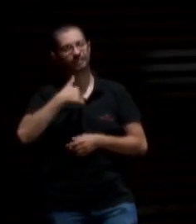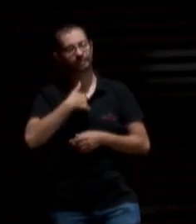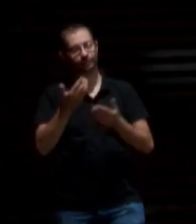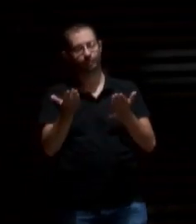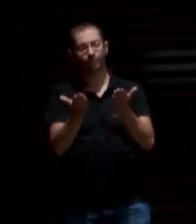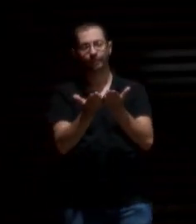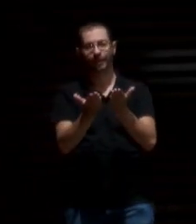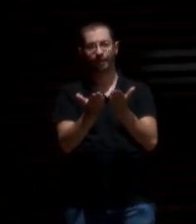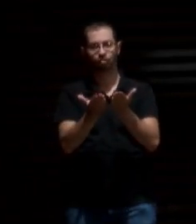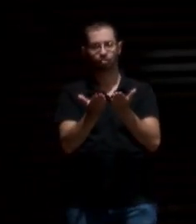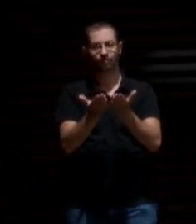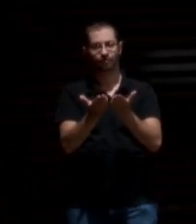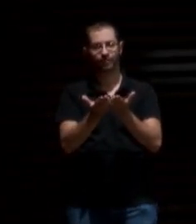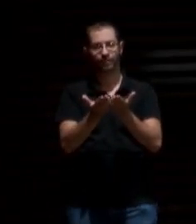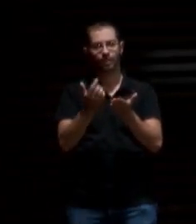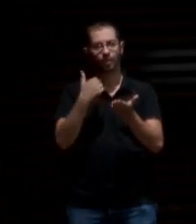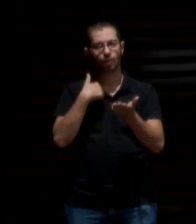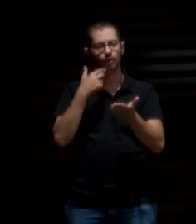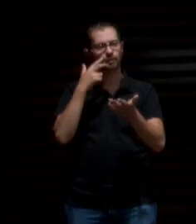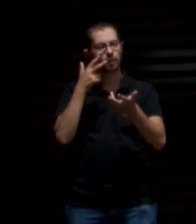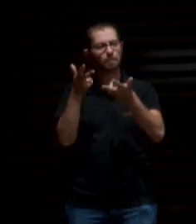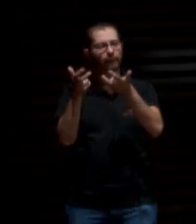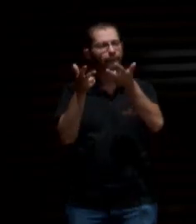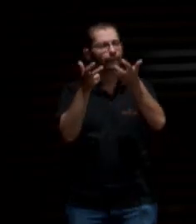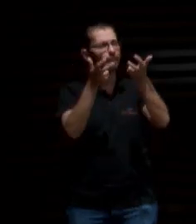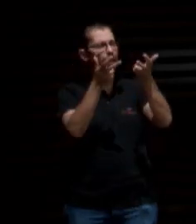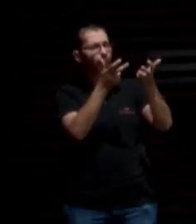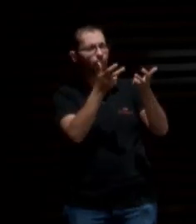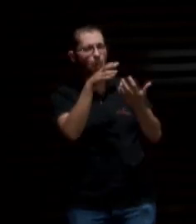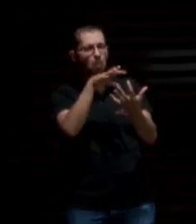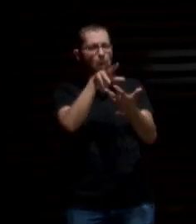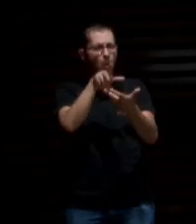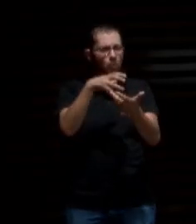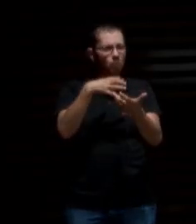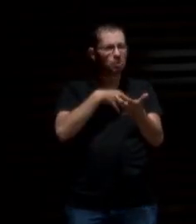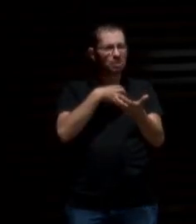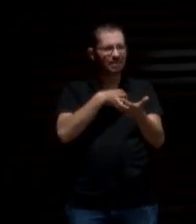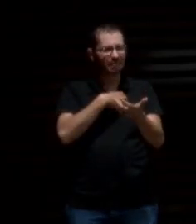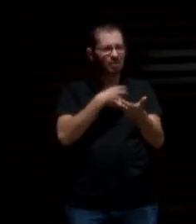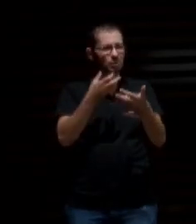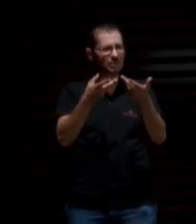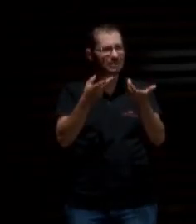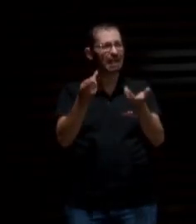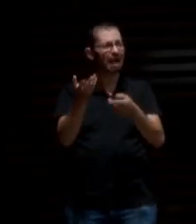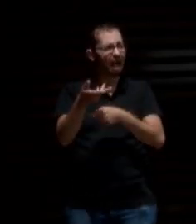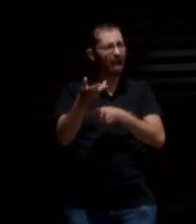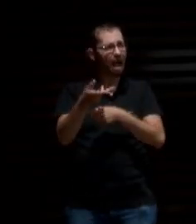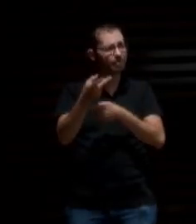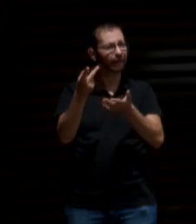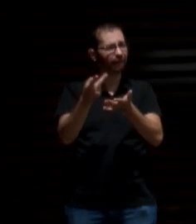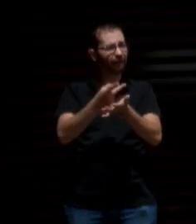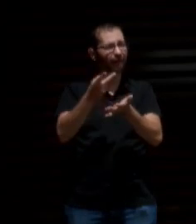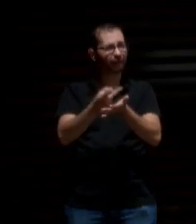crente, quando eu vou olhando para esse mundo, do jeito que ele está caminhando, na velocidade que as coisas estão acontecendo,